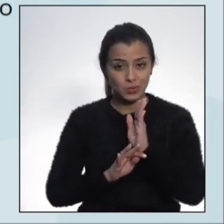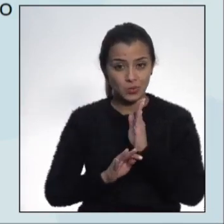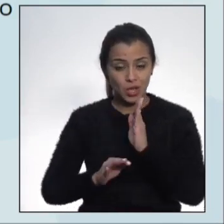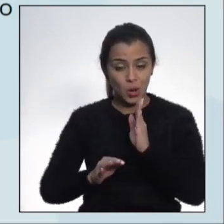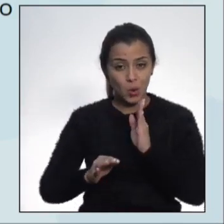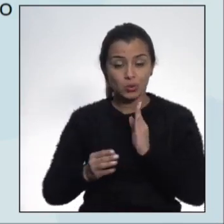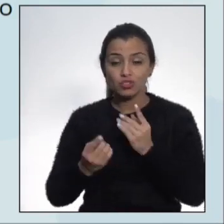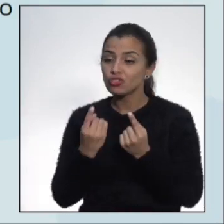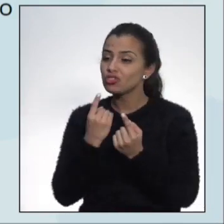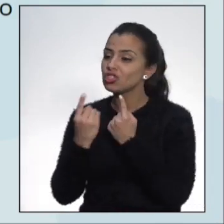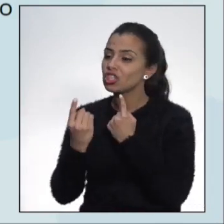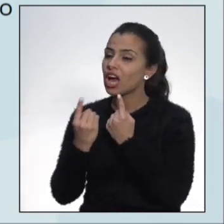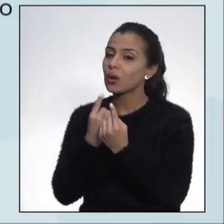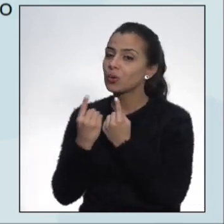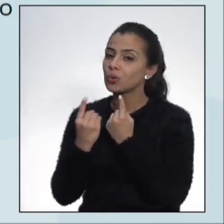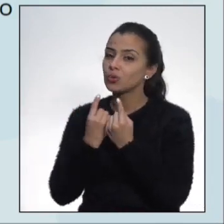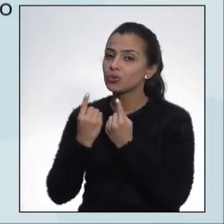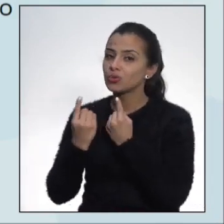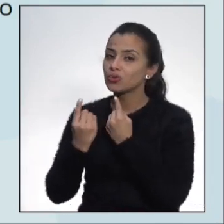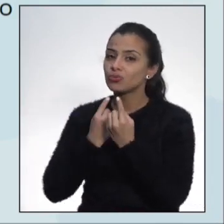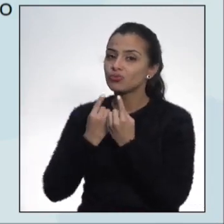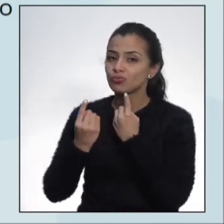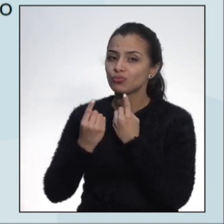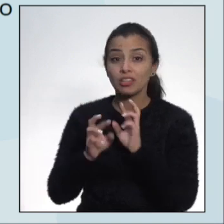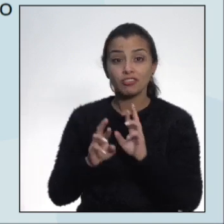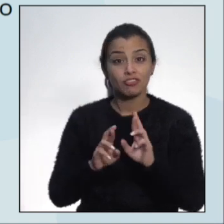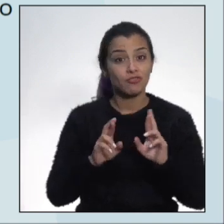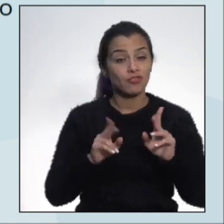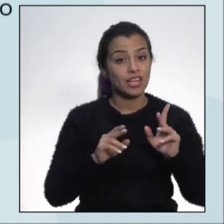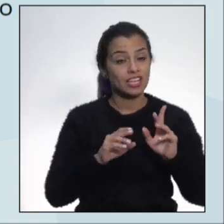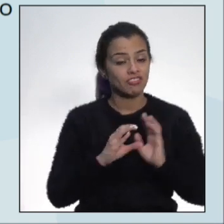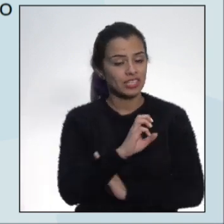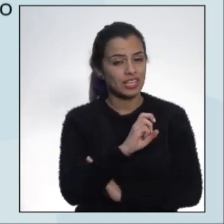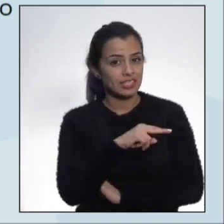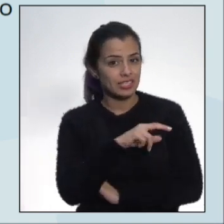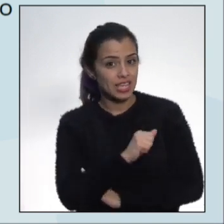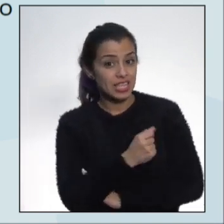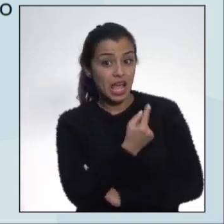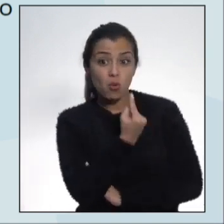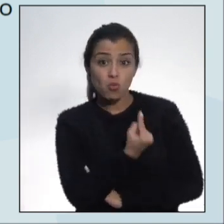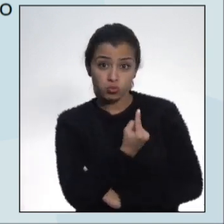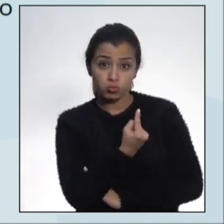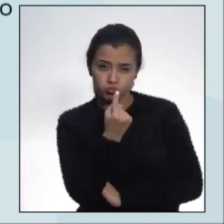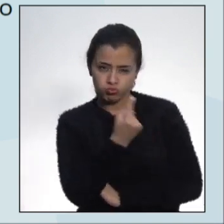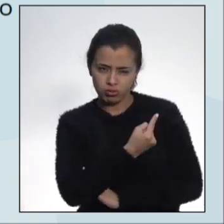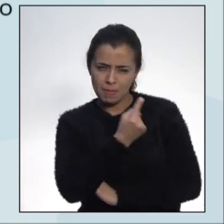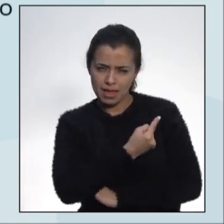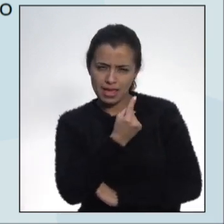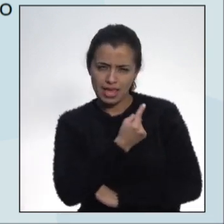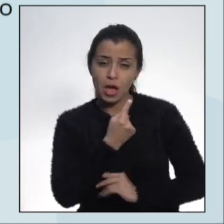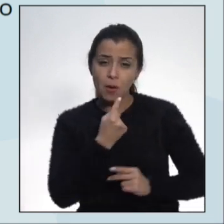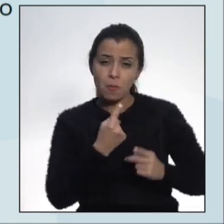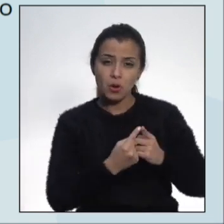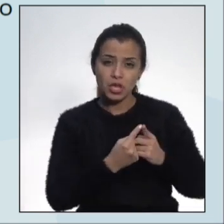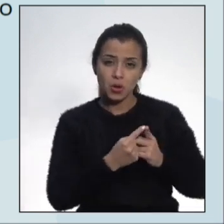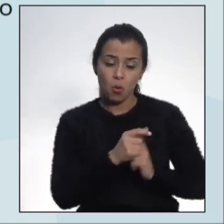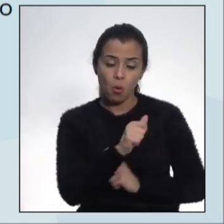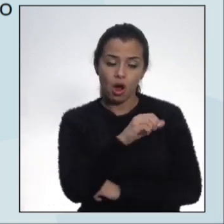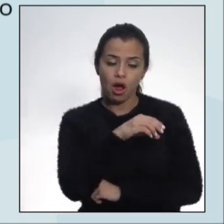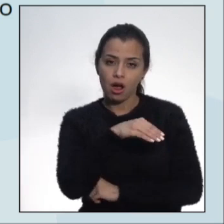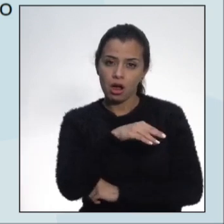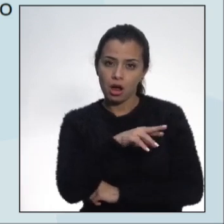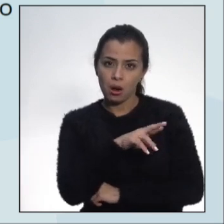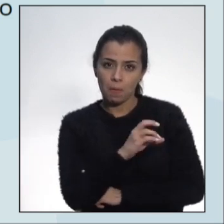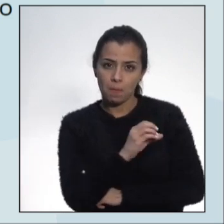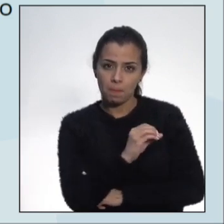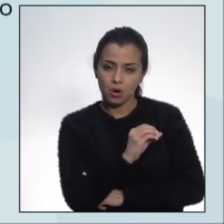Diferente da cena 1, né, que eu li para vocês, era o Ambrósio falando sozinho. Falando sozinho seria um monólogo, né?